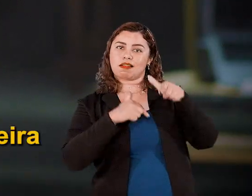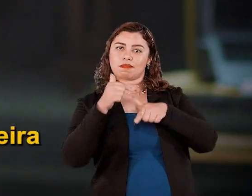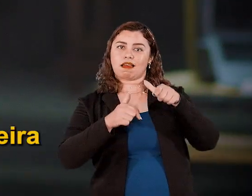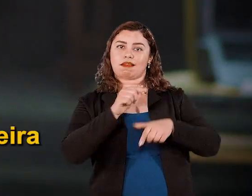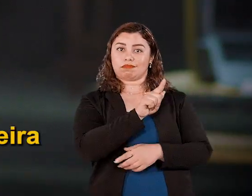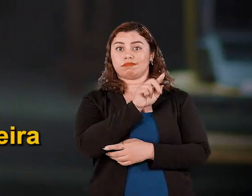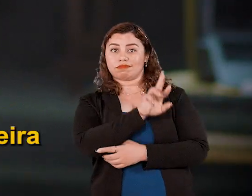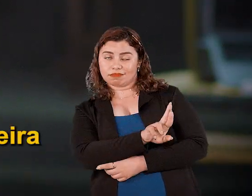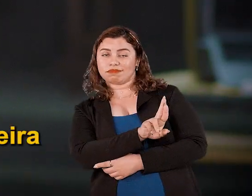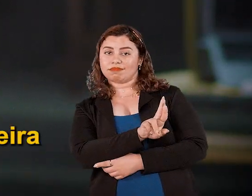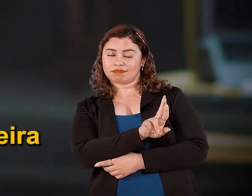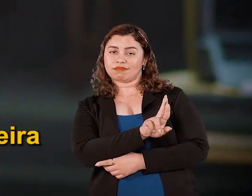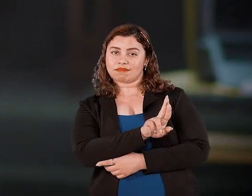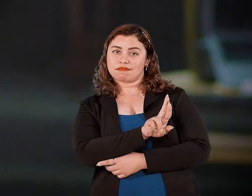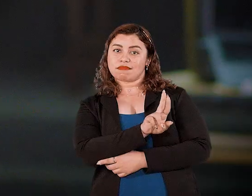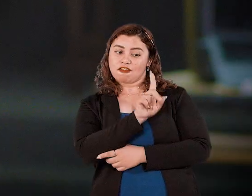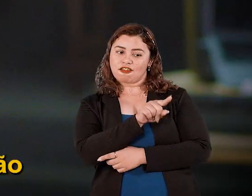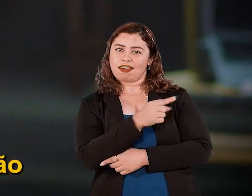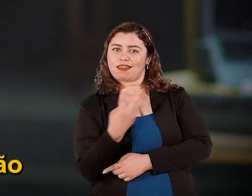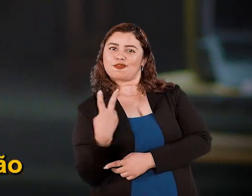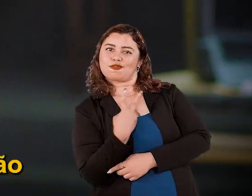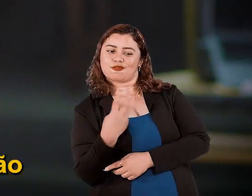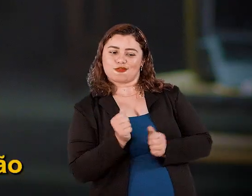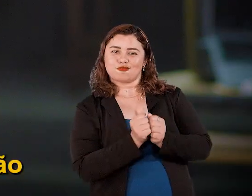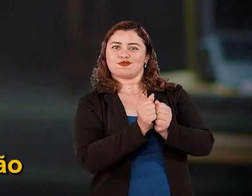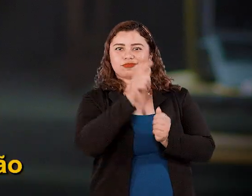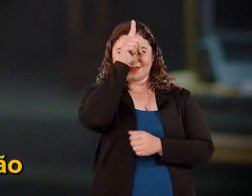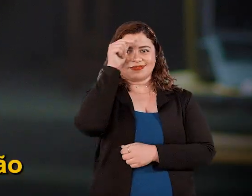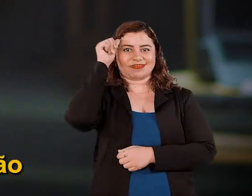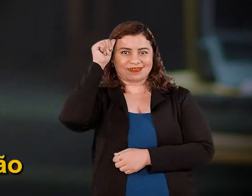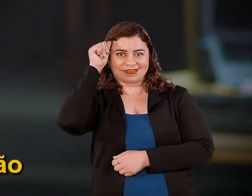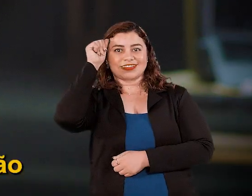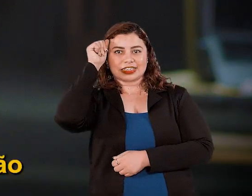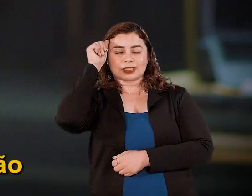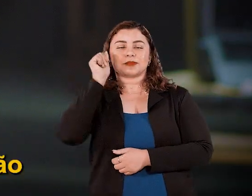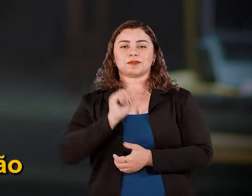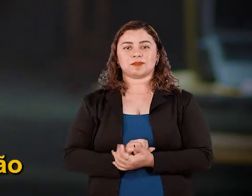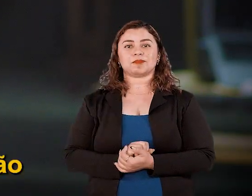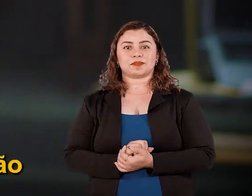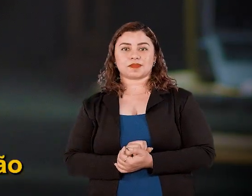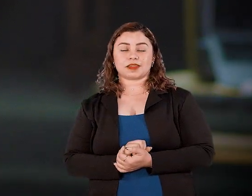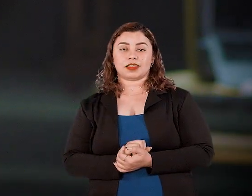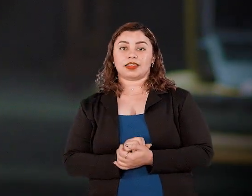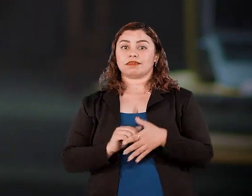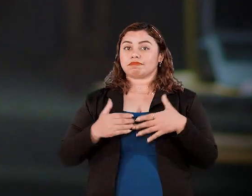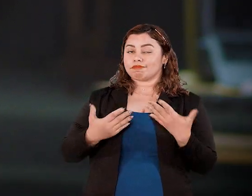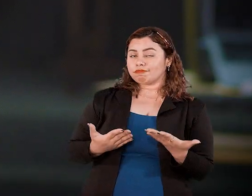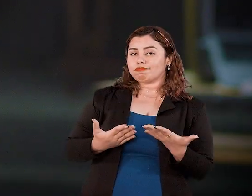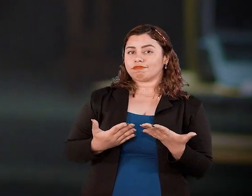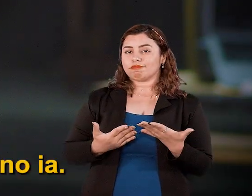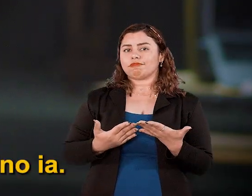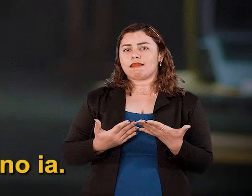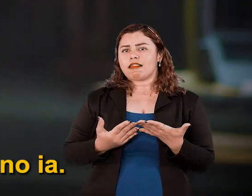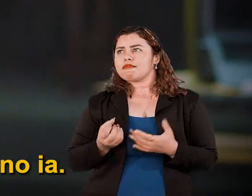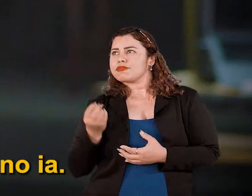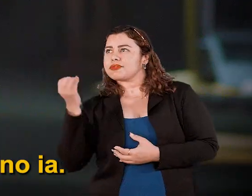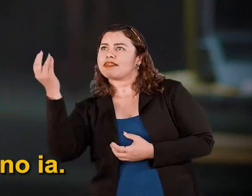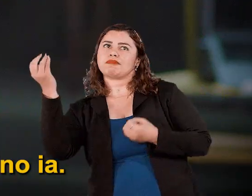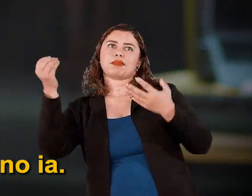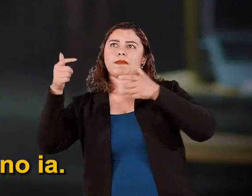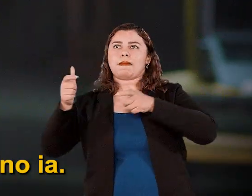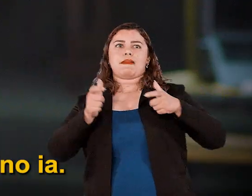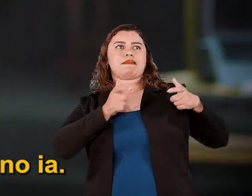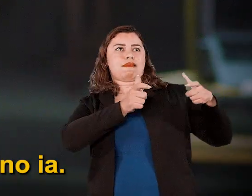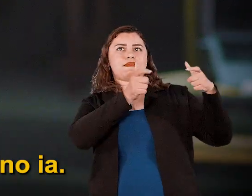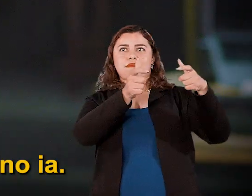anos da carreira de Dilermando Reis foi tocando em duo com Levino Albano da Conceição, por todos os lugares